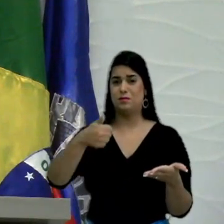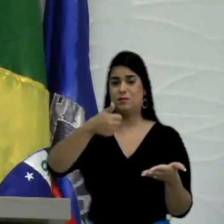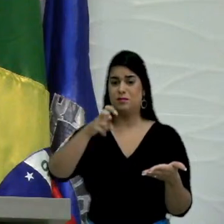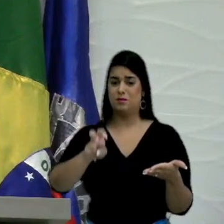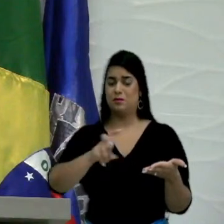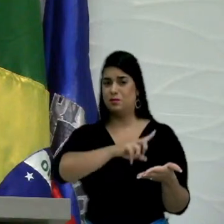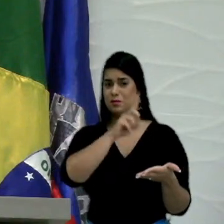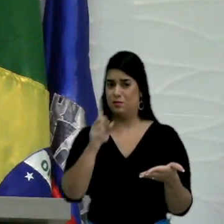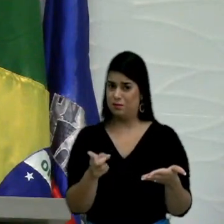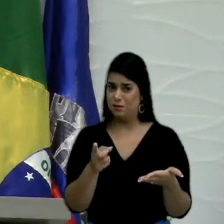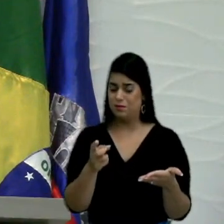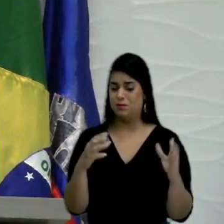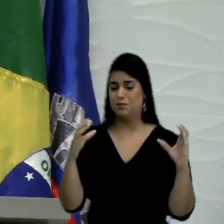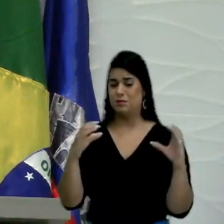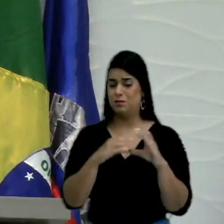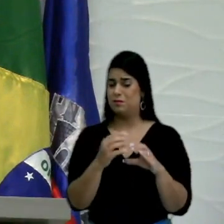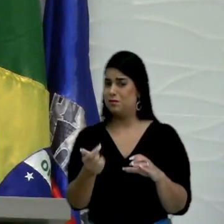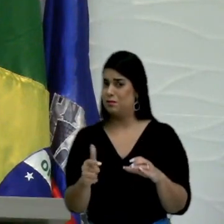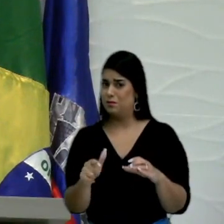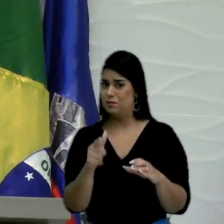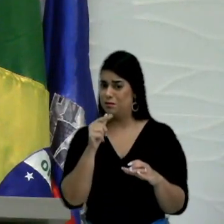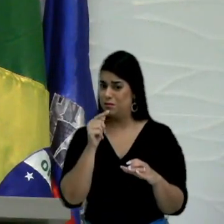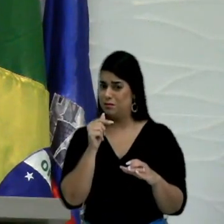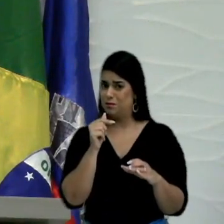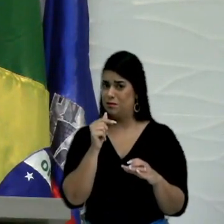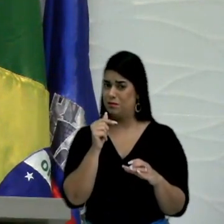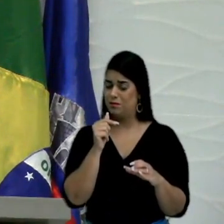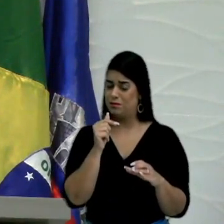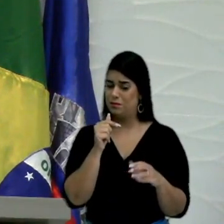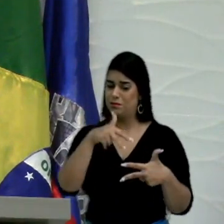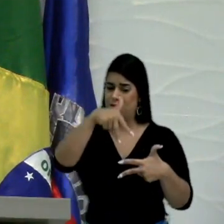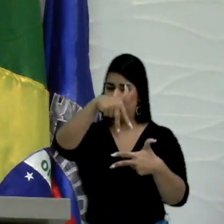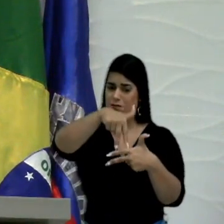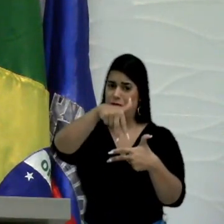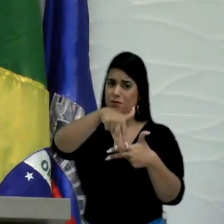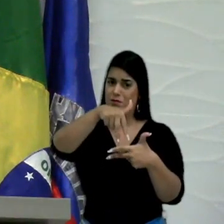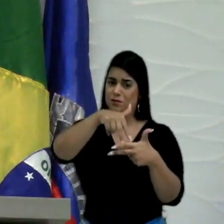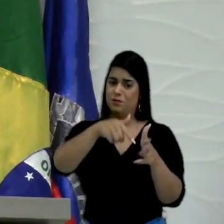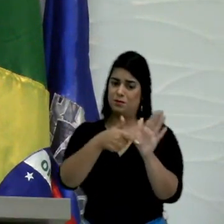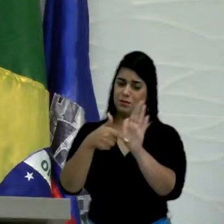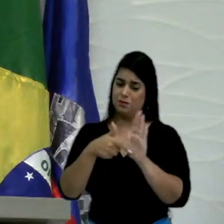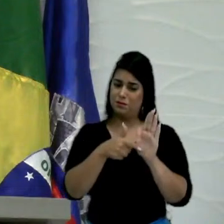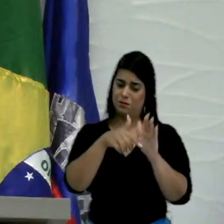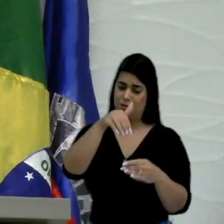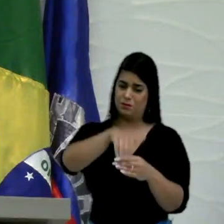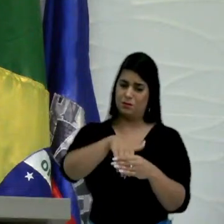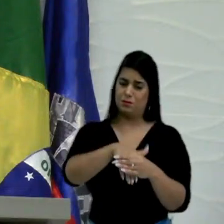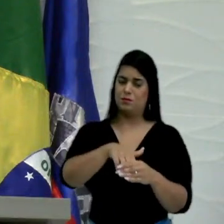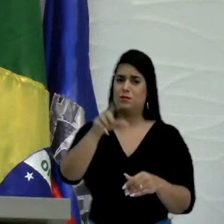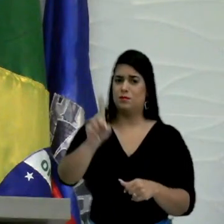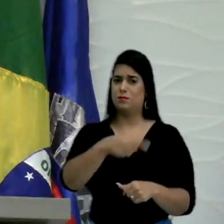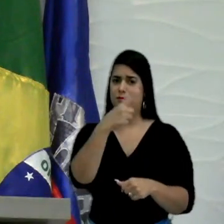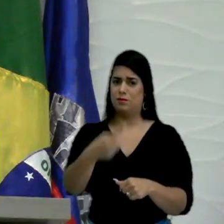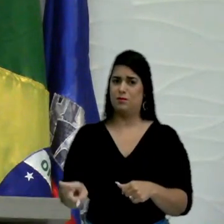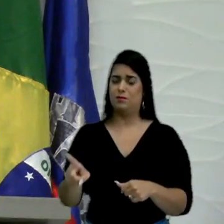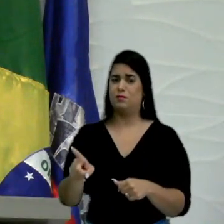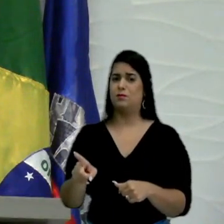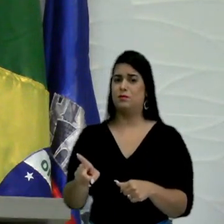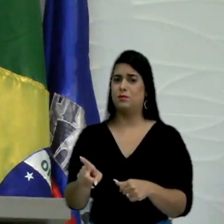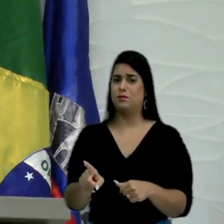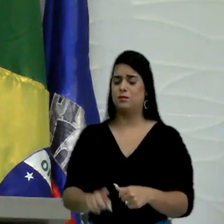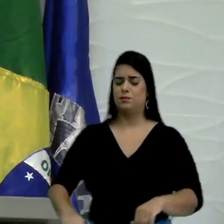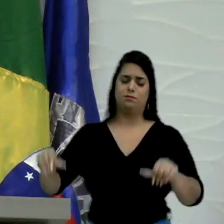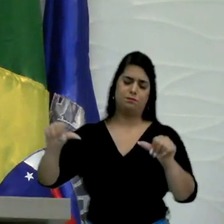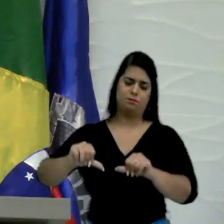resolver essa solução, estarei aqui nessa tribuna apresentando um voto de repúdio a essa instituição que tanto